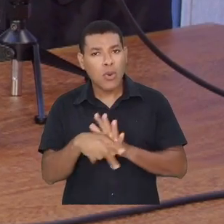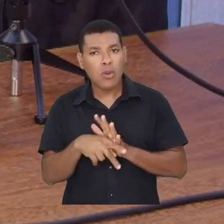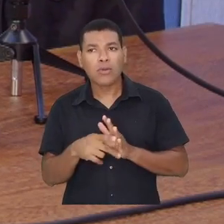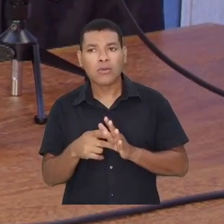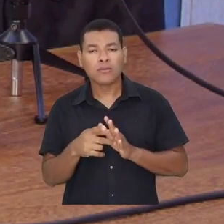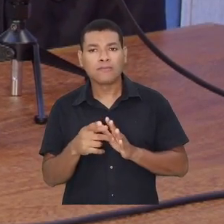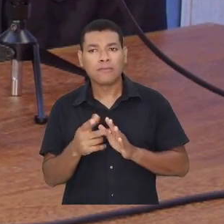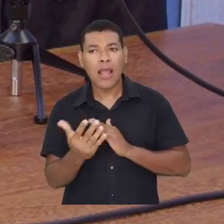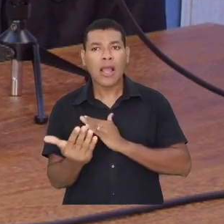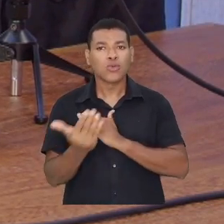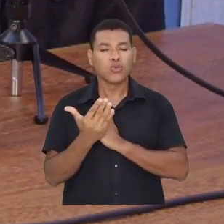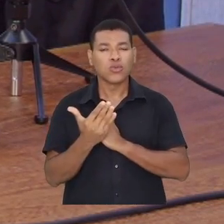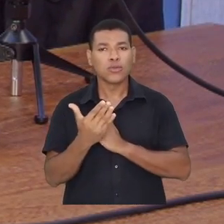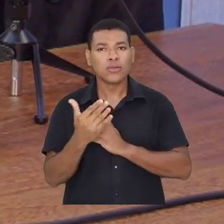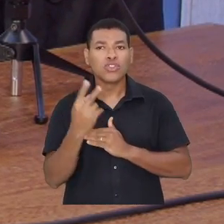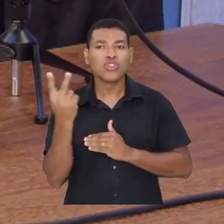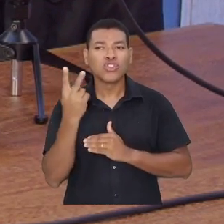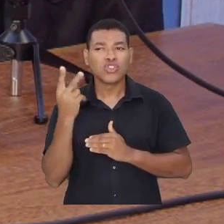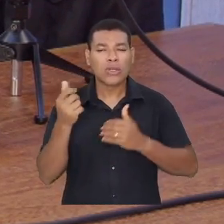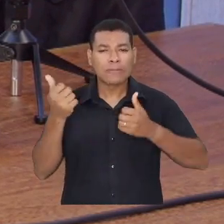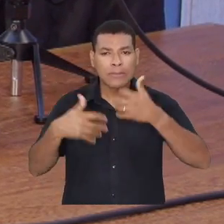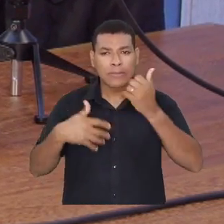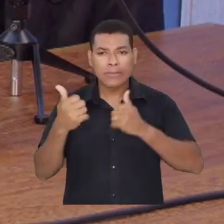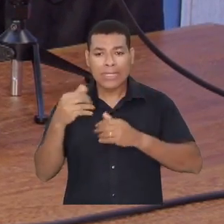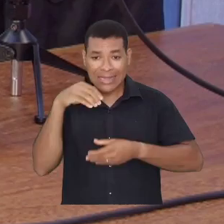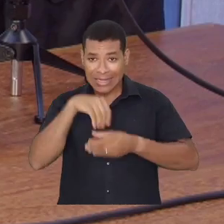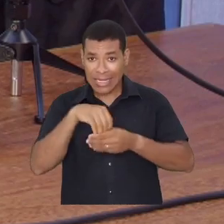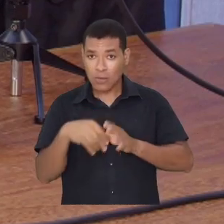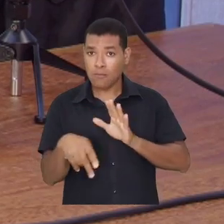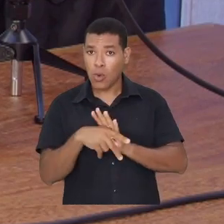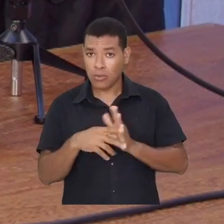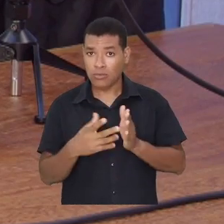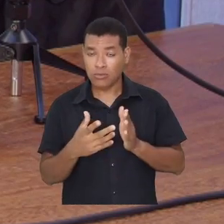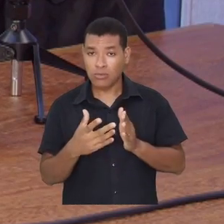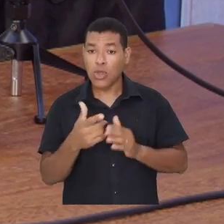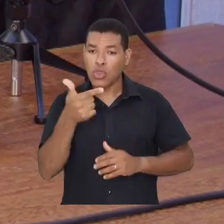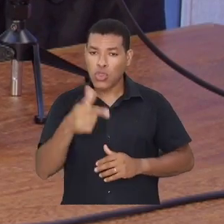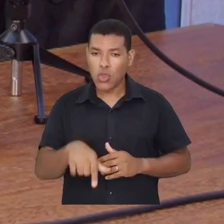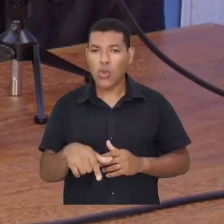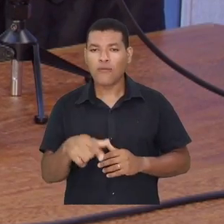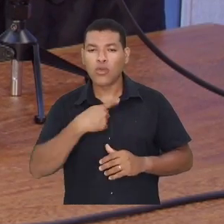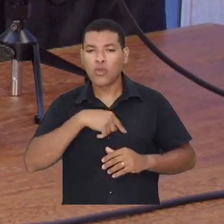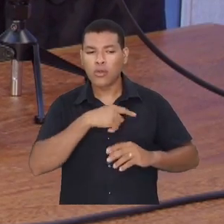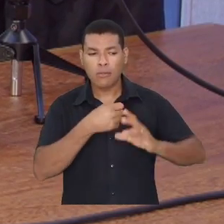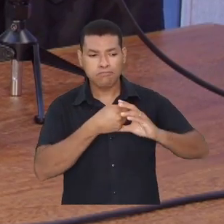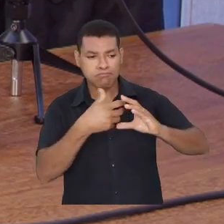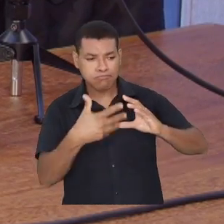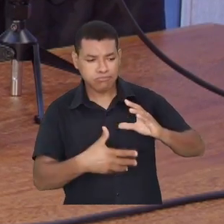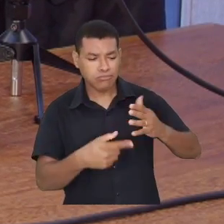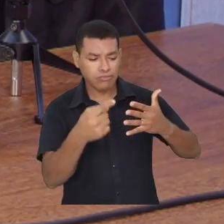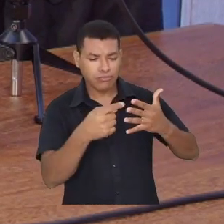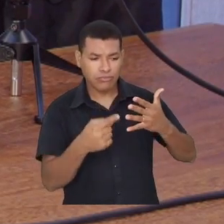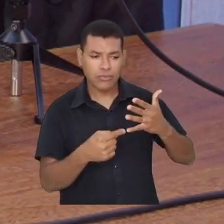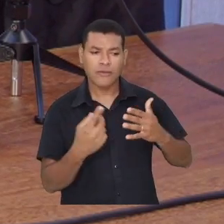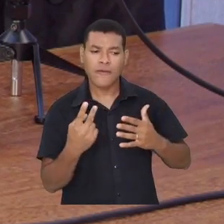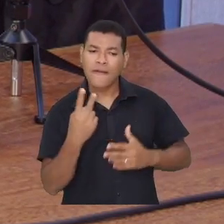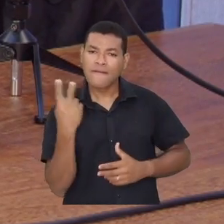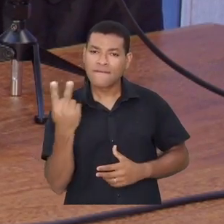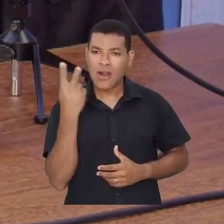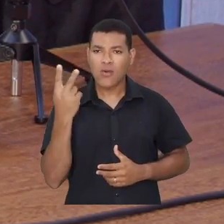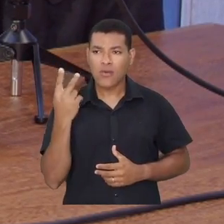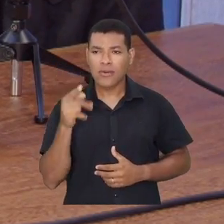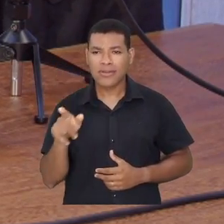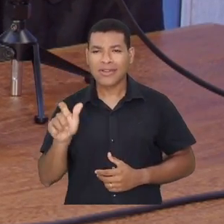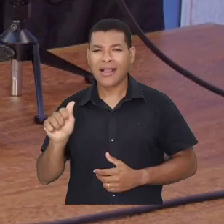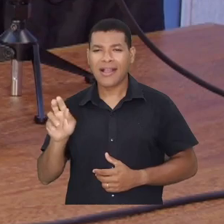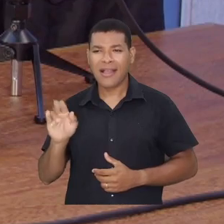branding que ajuda, uhum, muito a contar essa história para dentro, né? Quem que é reforçando os nossos atributos, reforçando os nossos valores, como o Gabi